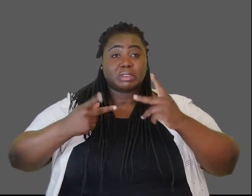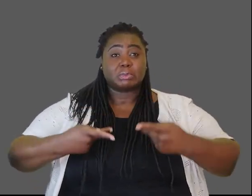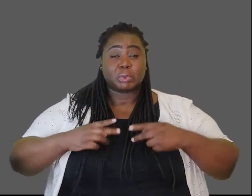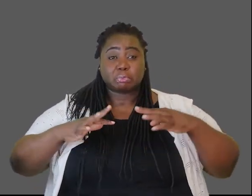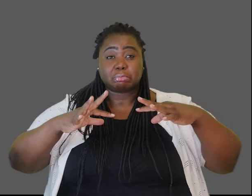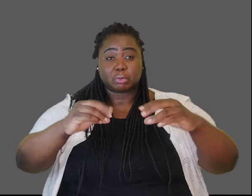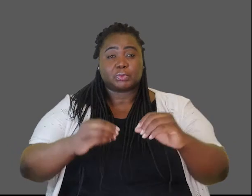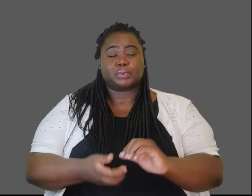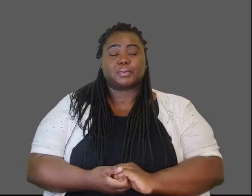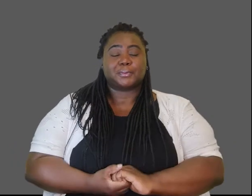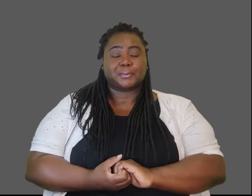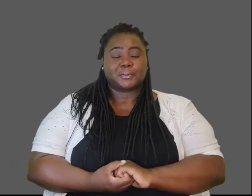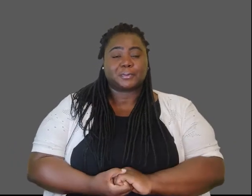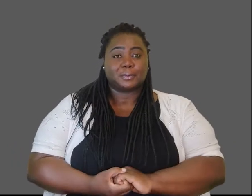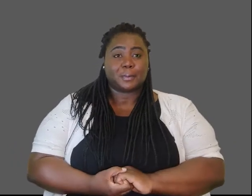humanidade.